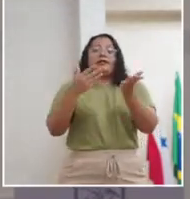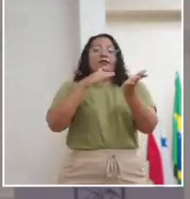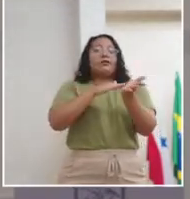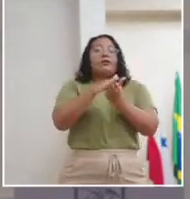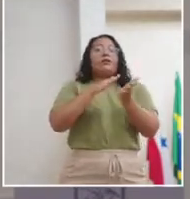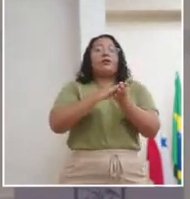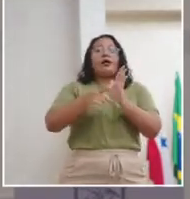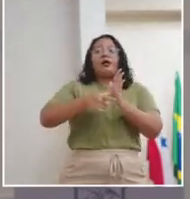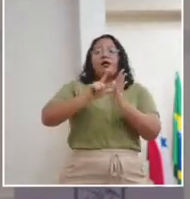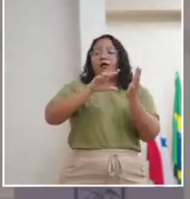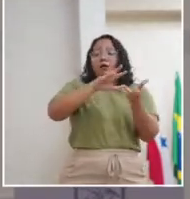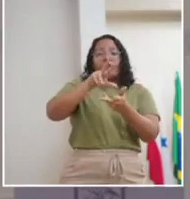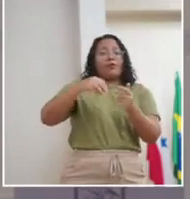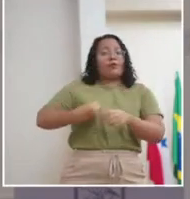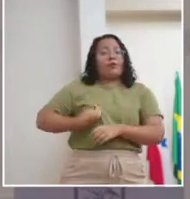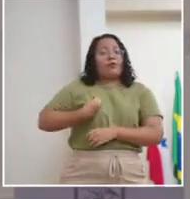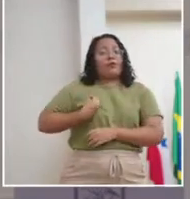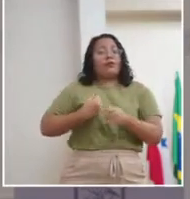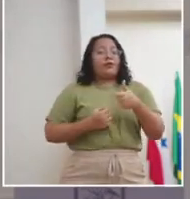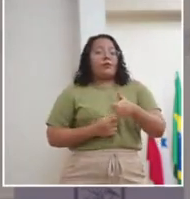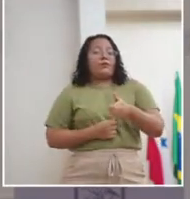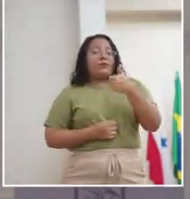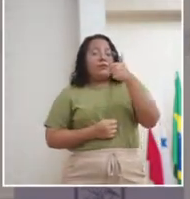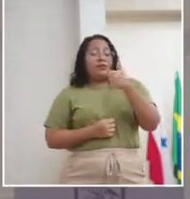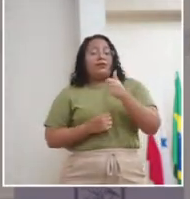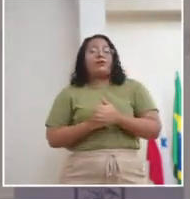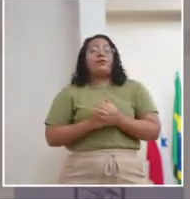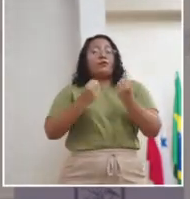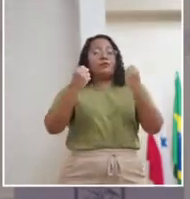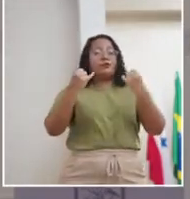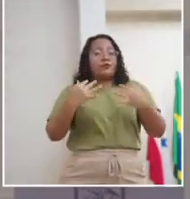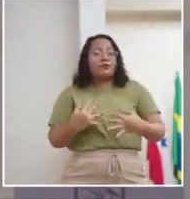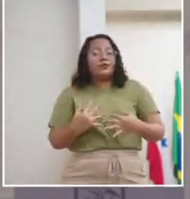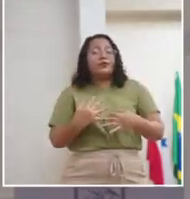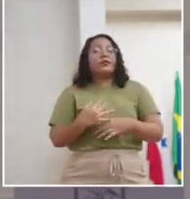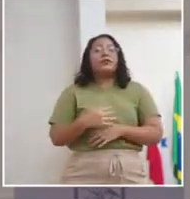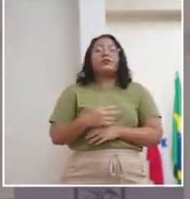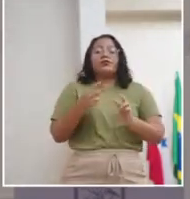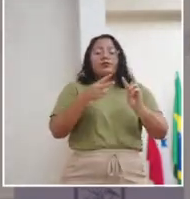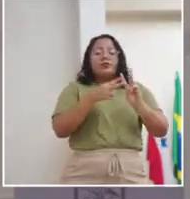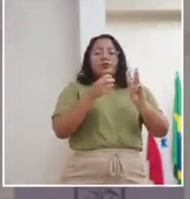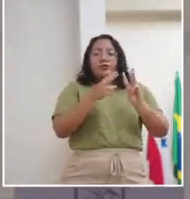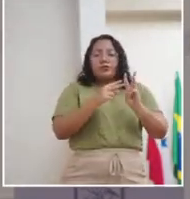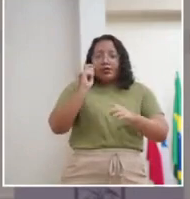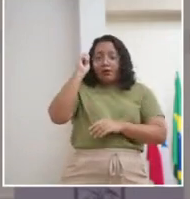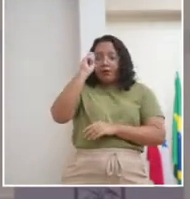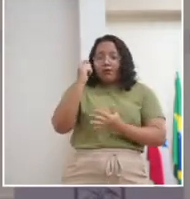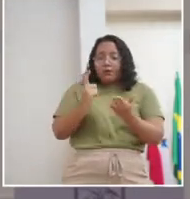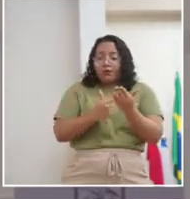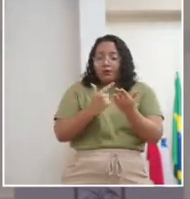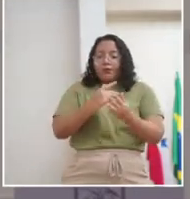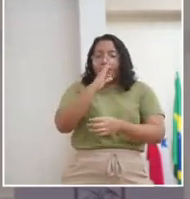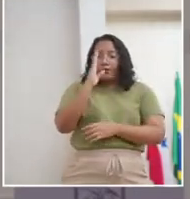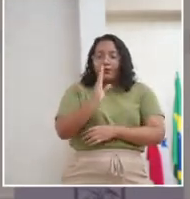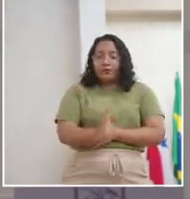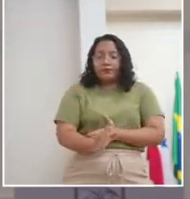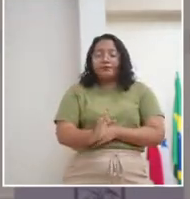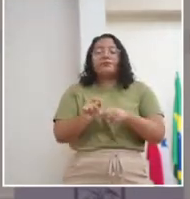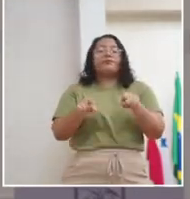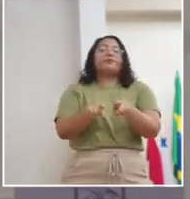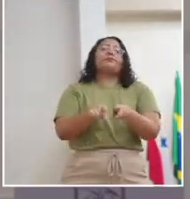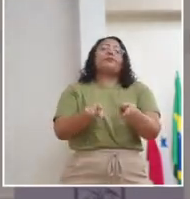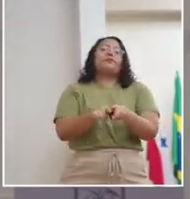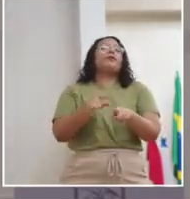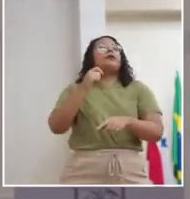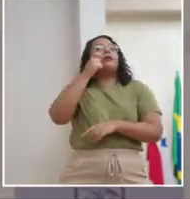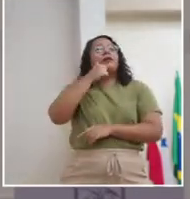Mundo Não Existia é o primeiro caso, como falei, de indígenas autores de livros no Brasil. Além de tudo,